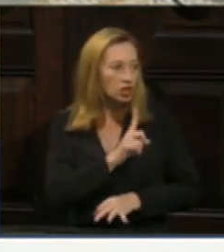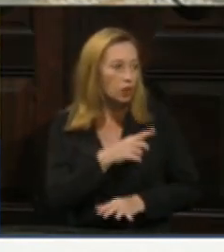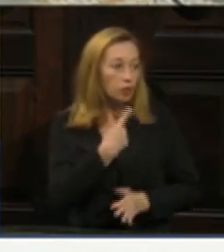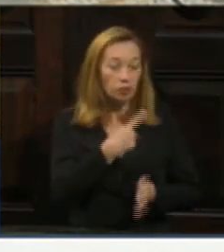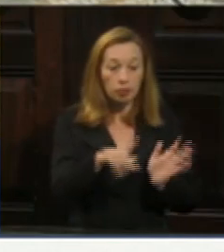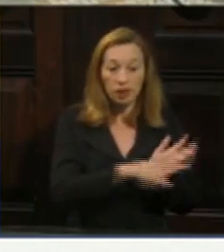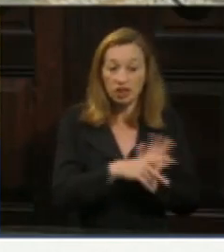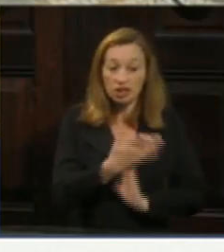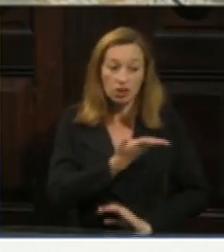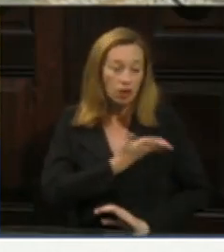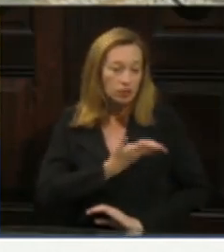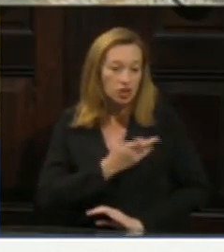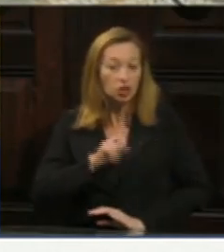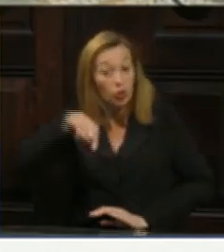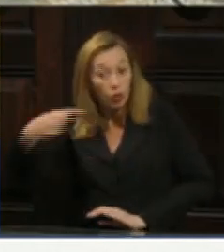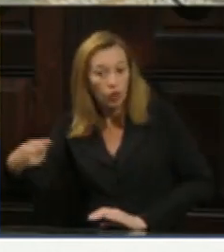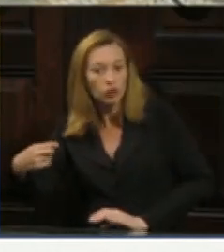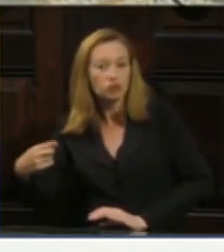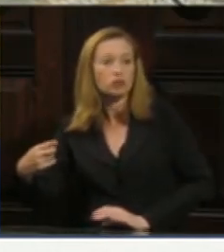CCJ. Aliás, normalmente,